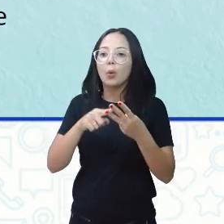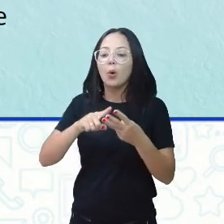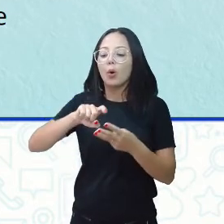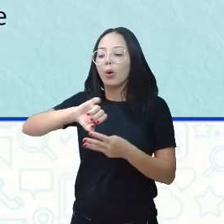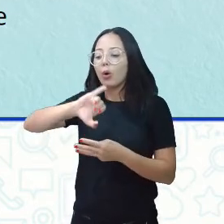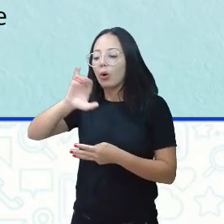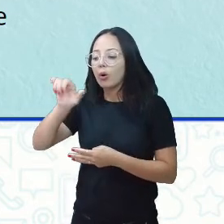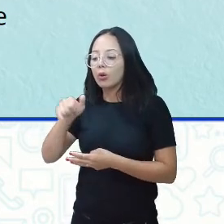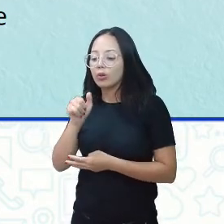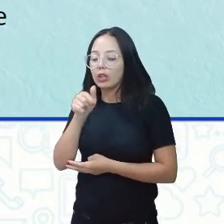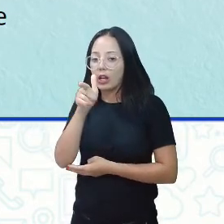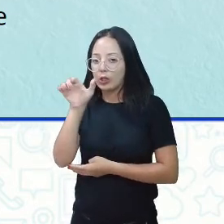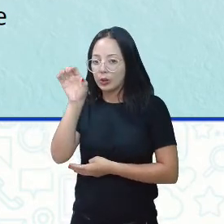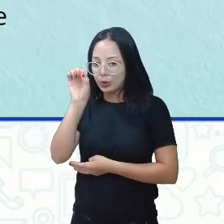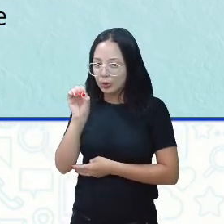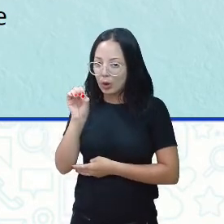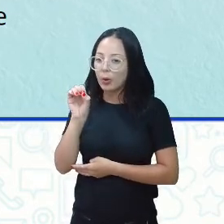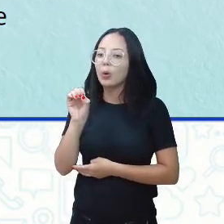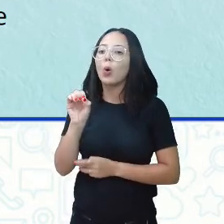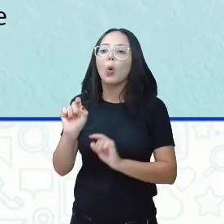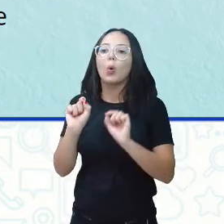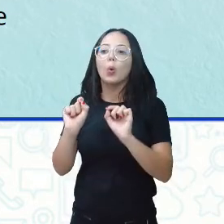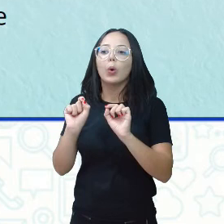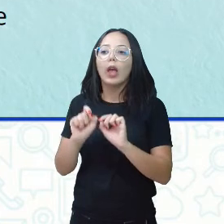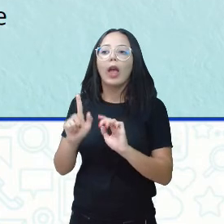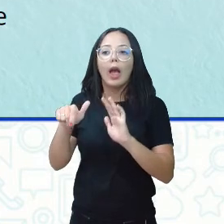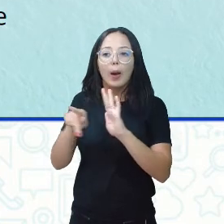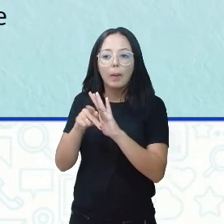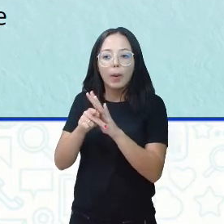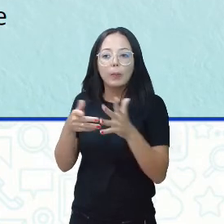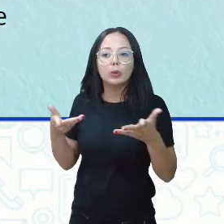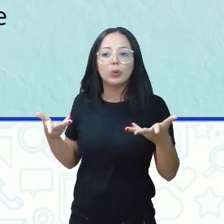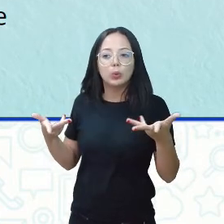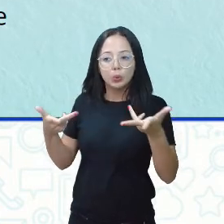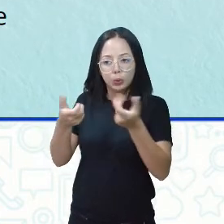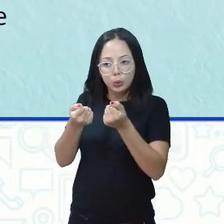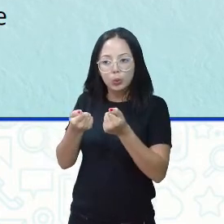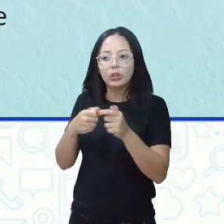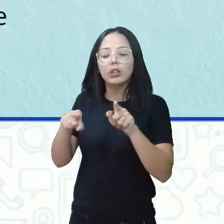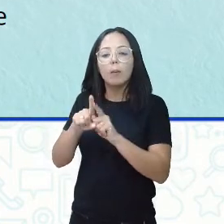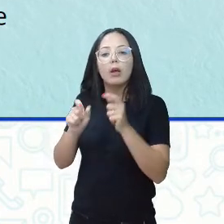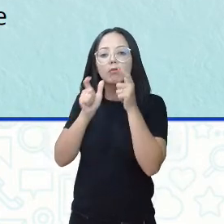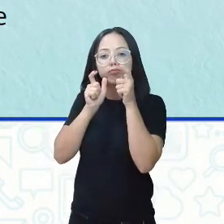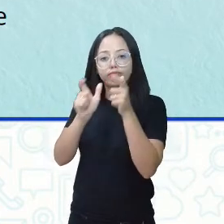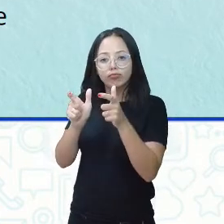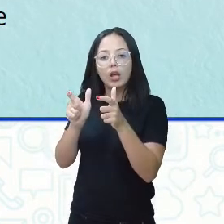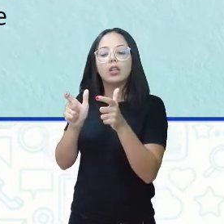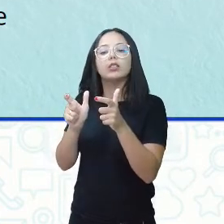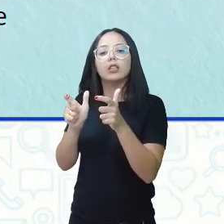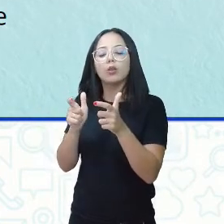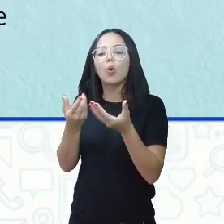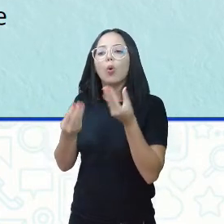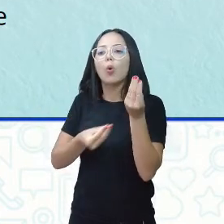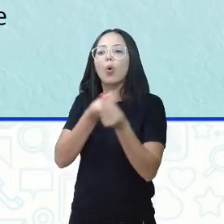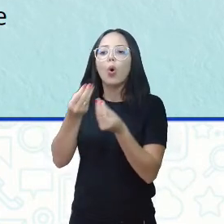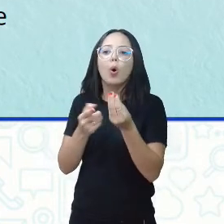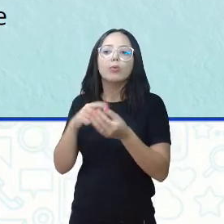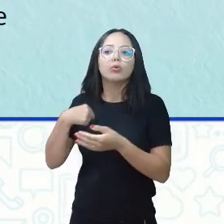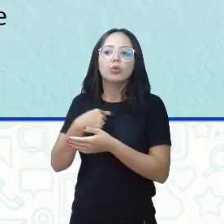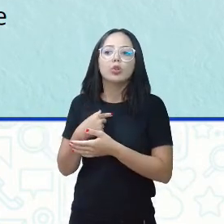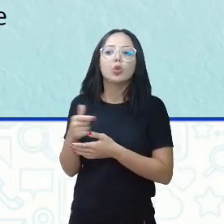E a letra C, tá aqui F, João não só é competente, como também é interessado. Como é que a gente